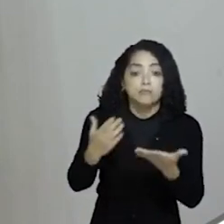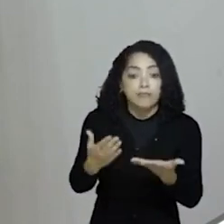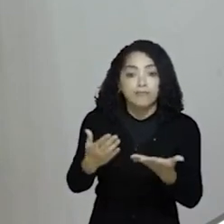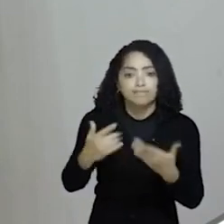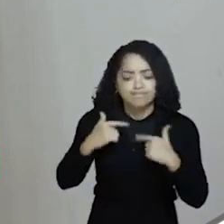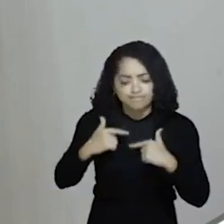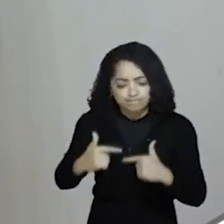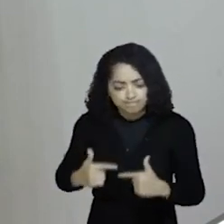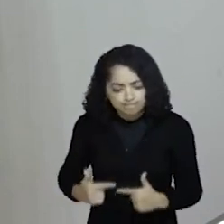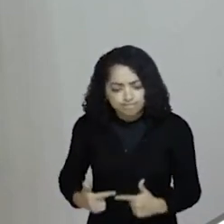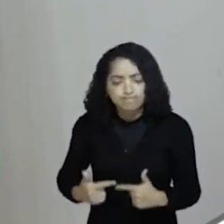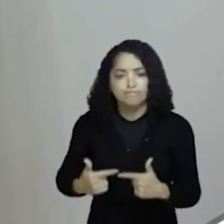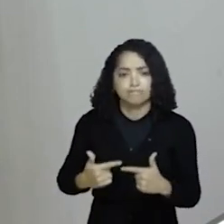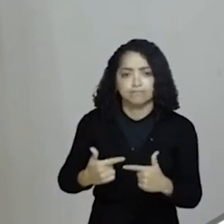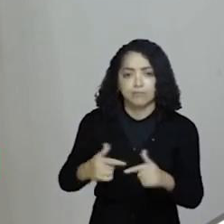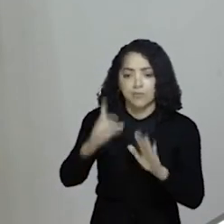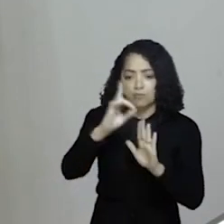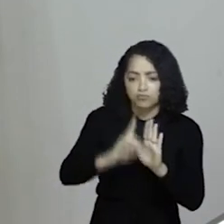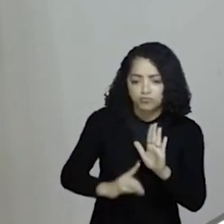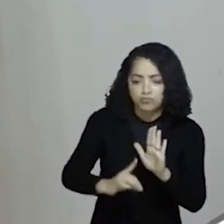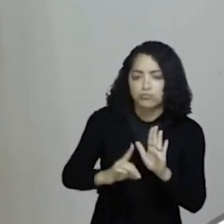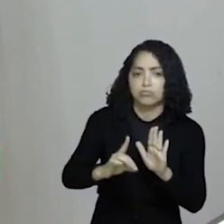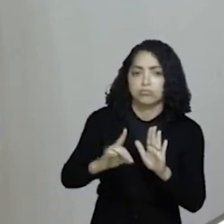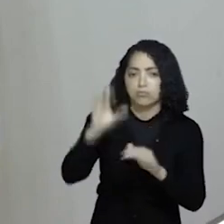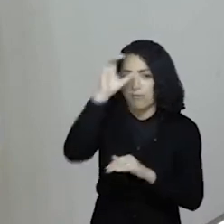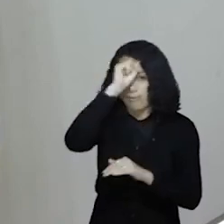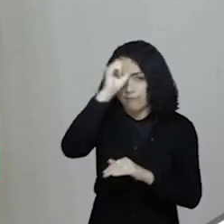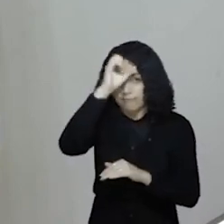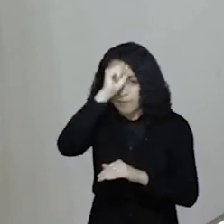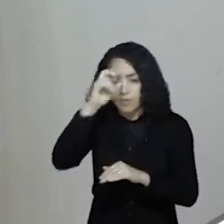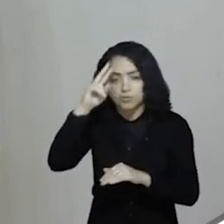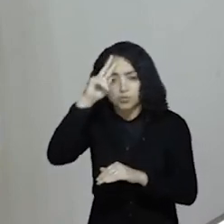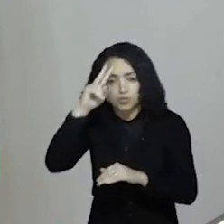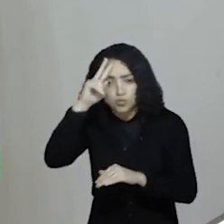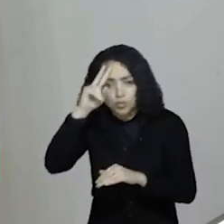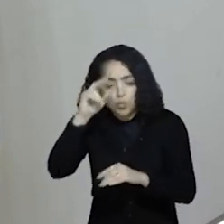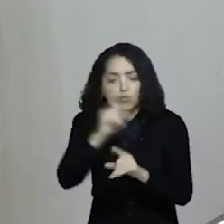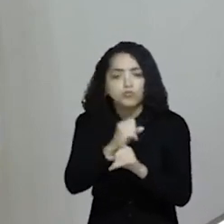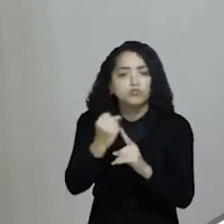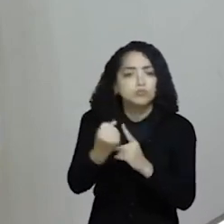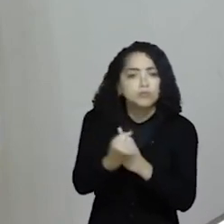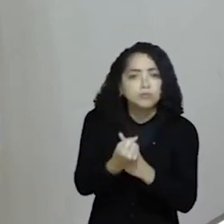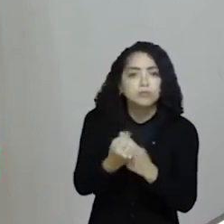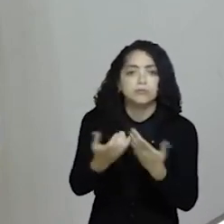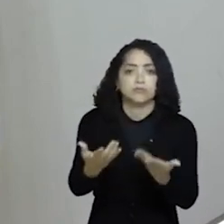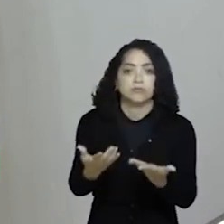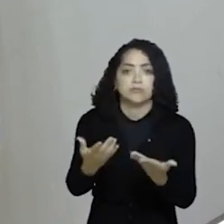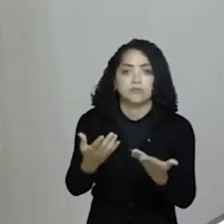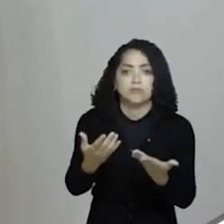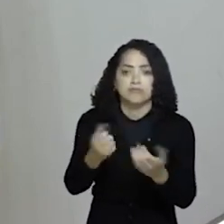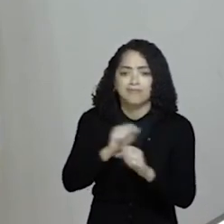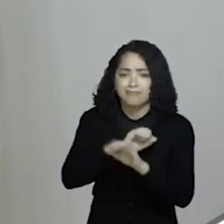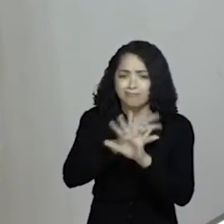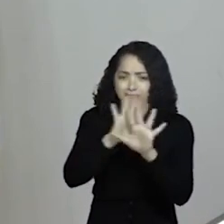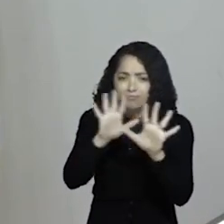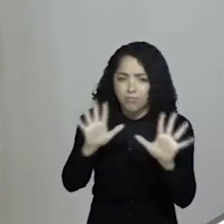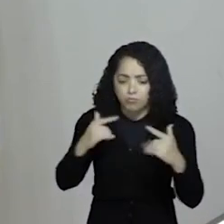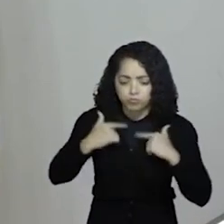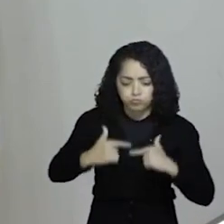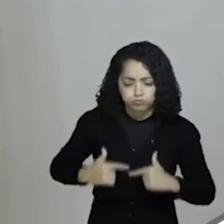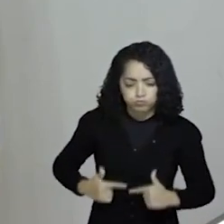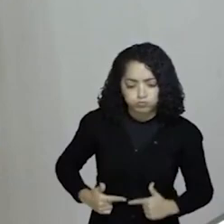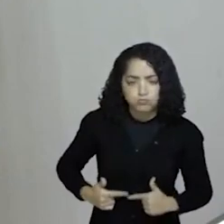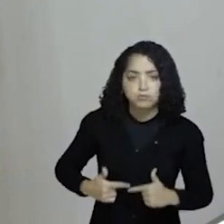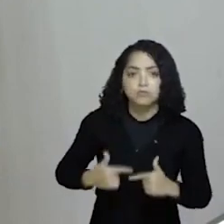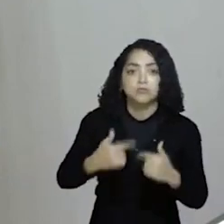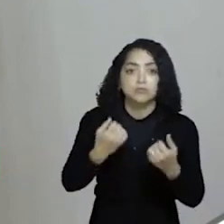filho que ele aprenda história, geografia, filosofia, sociologia de uma forma o mais neutra possível. Isso quer dizer, se eu vou explicar o lado A, eu